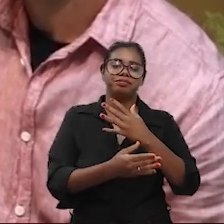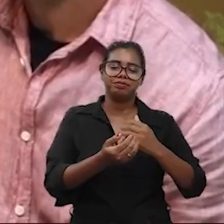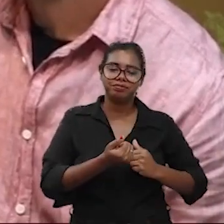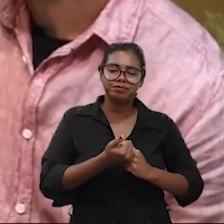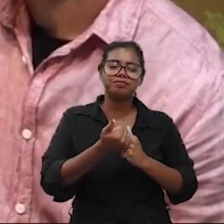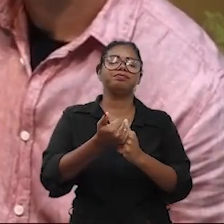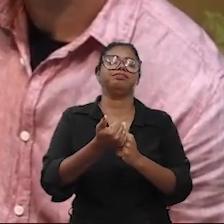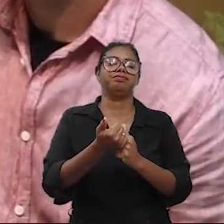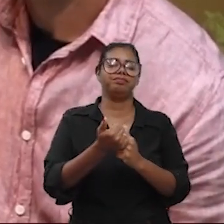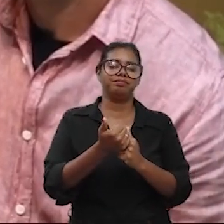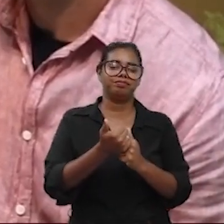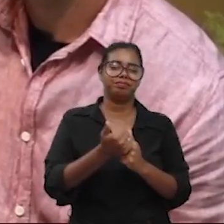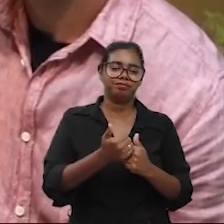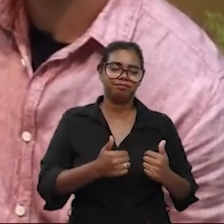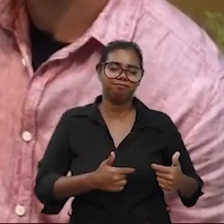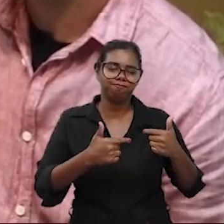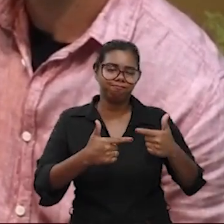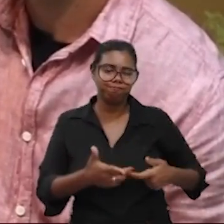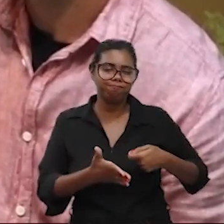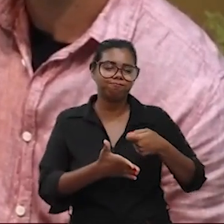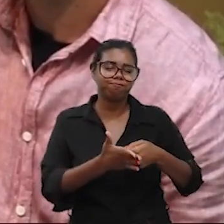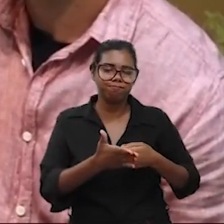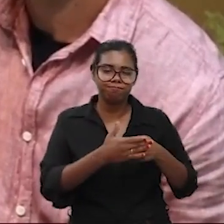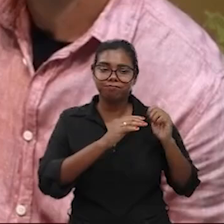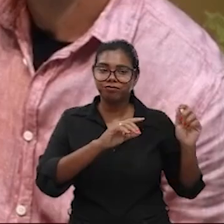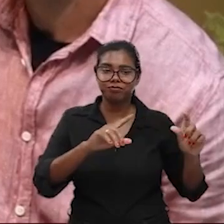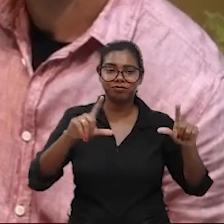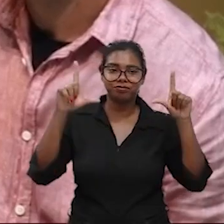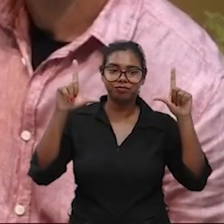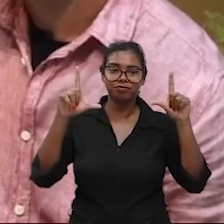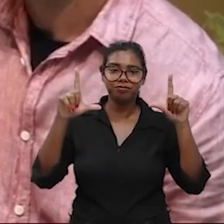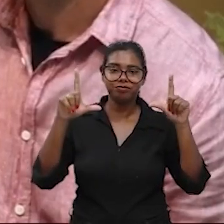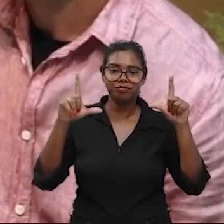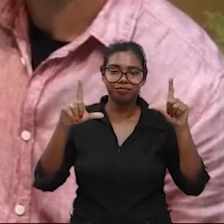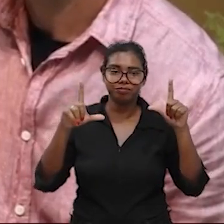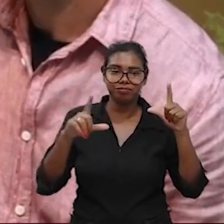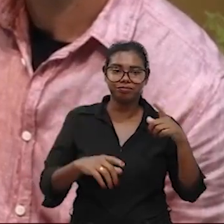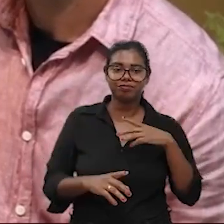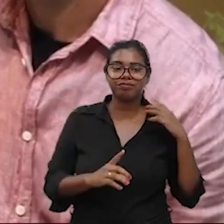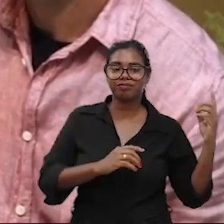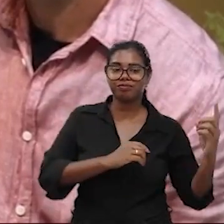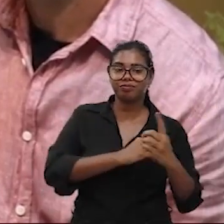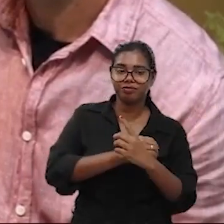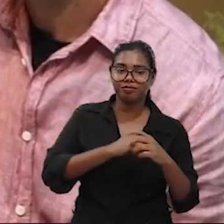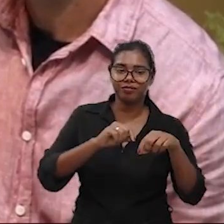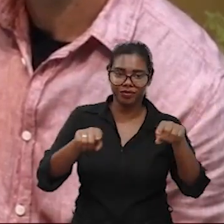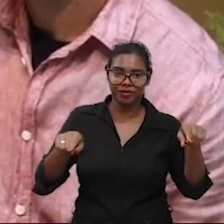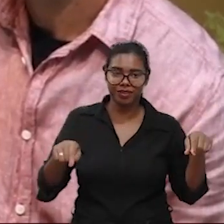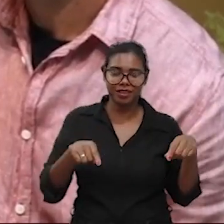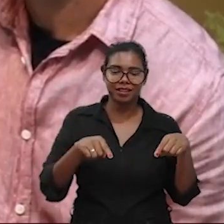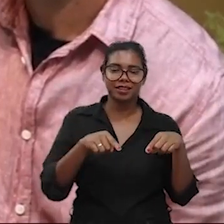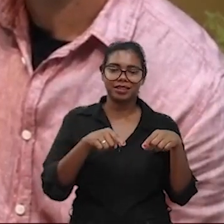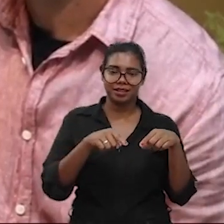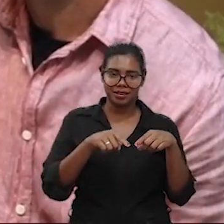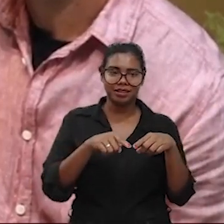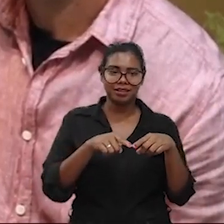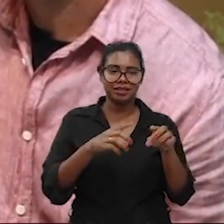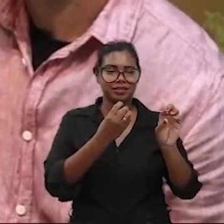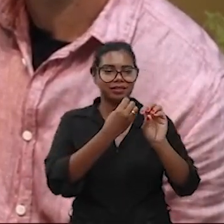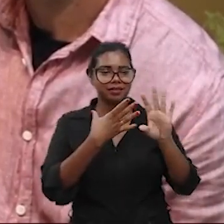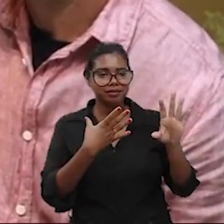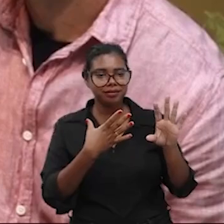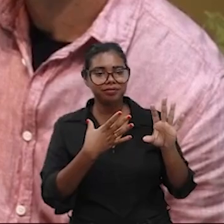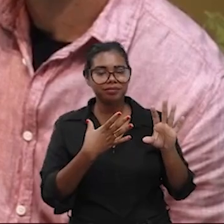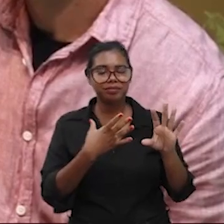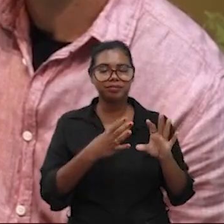não fico só ali no telão. Então, muitas vezes eu sou surpreendido na sala de transmissão pela a produção quando diz